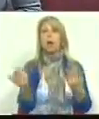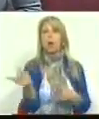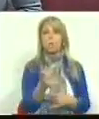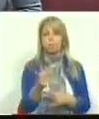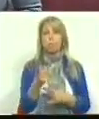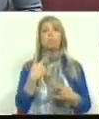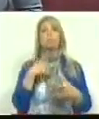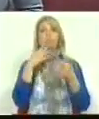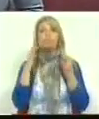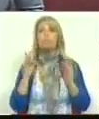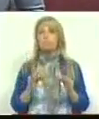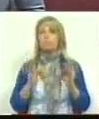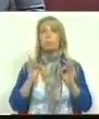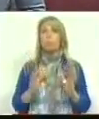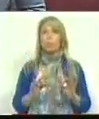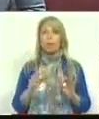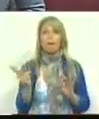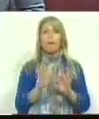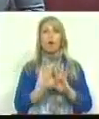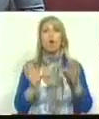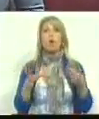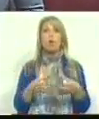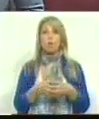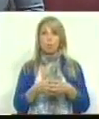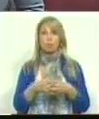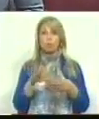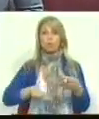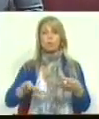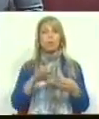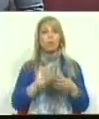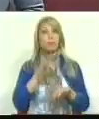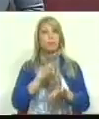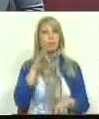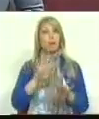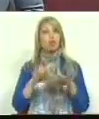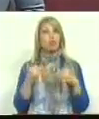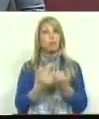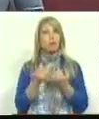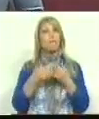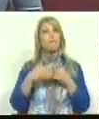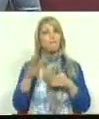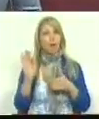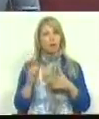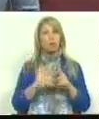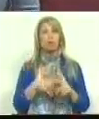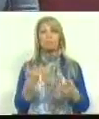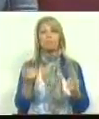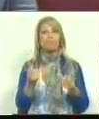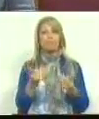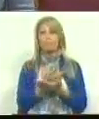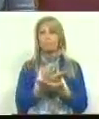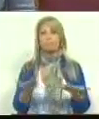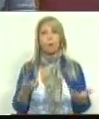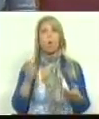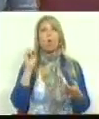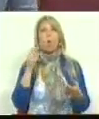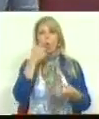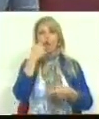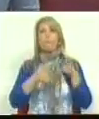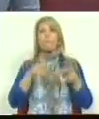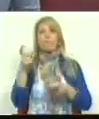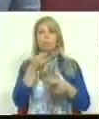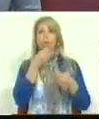2 grupos de casos de maior sensibilidade social: a carência económica e os arrendatários com idade igual ou